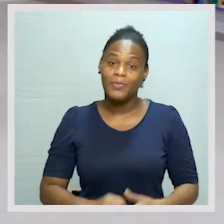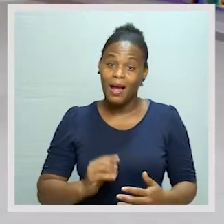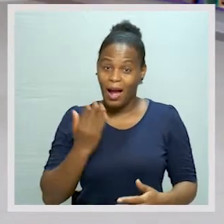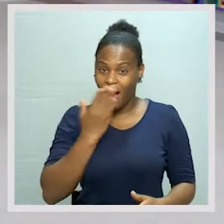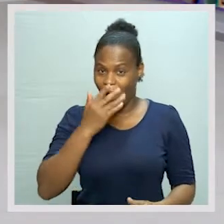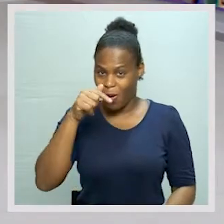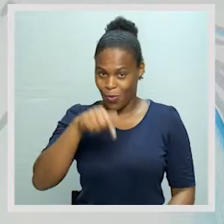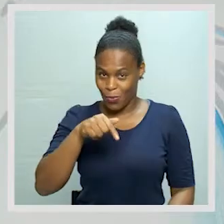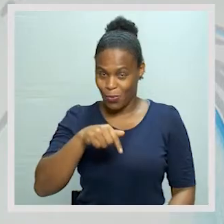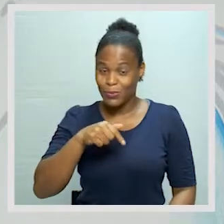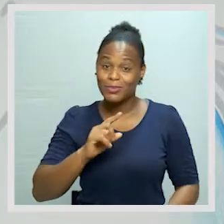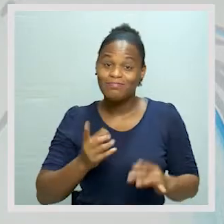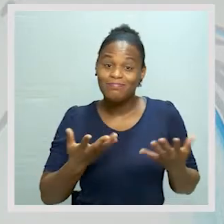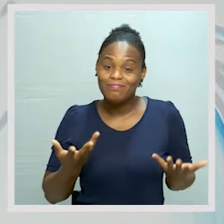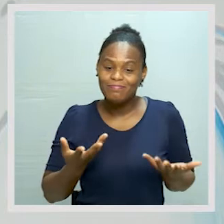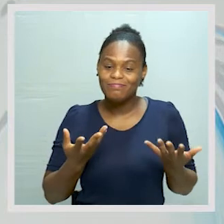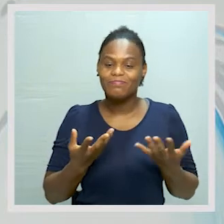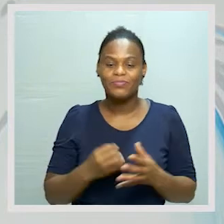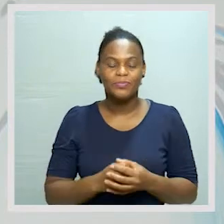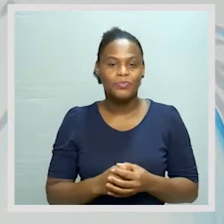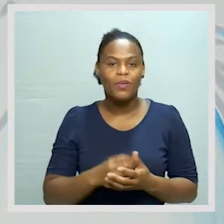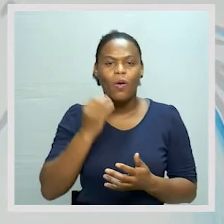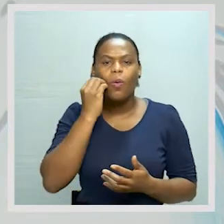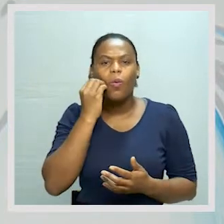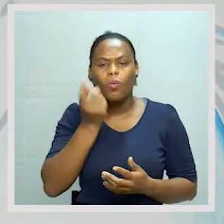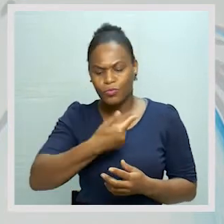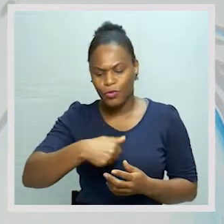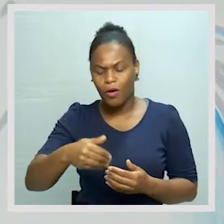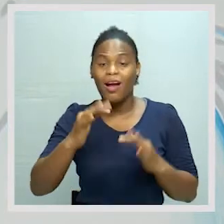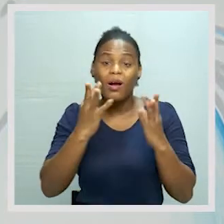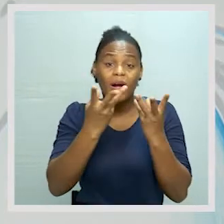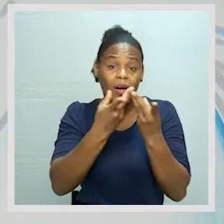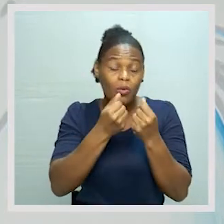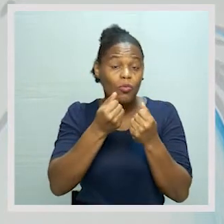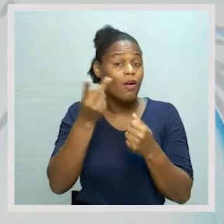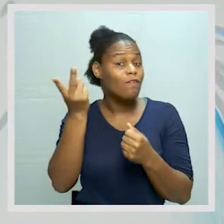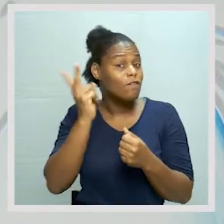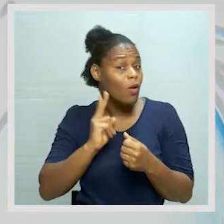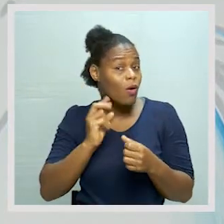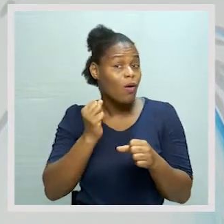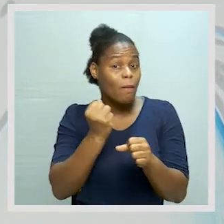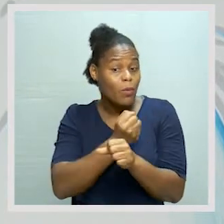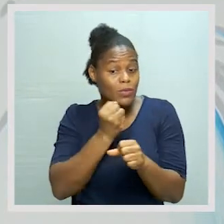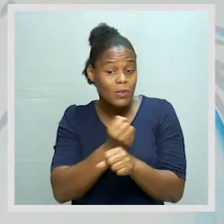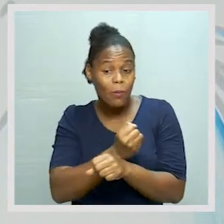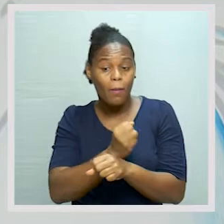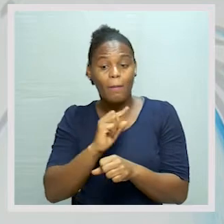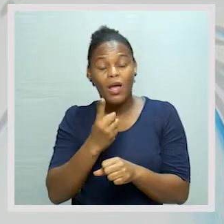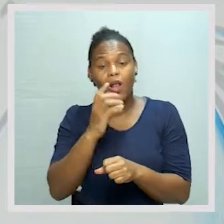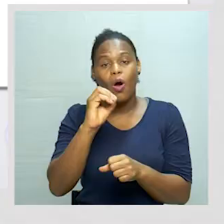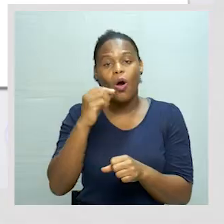O cenário de hoje é como é que nós vamos calcular o valor da produção, o PIB, pela ótica